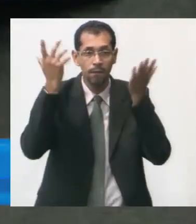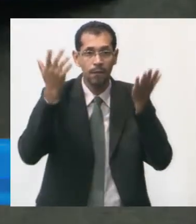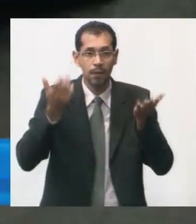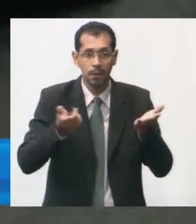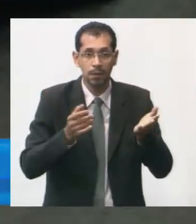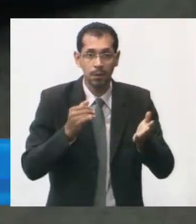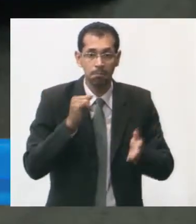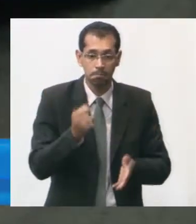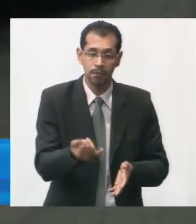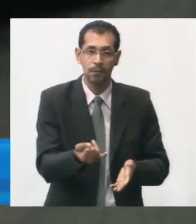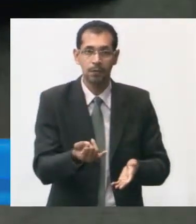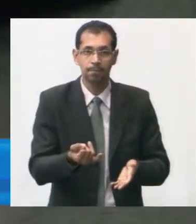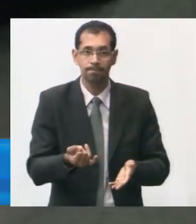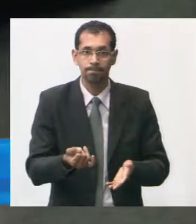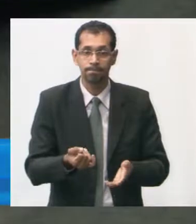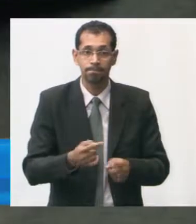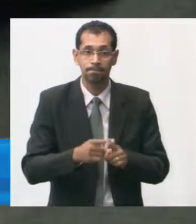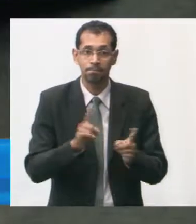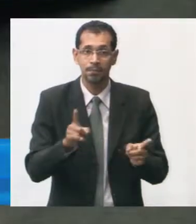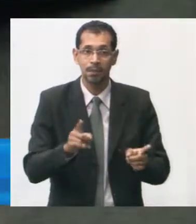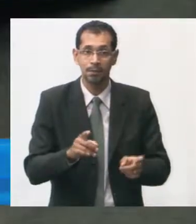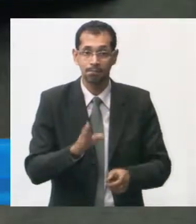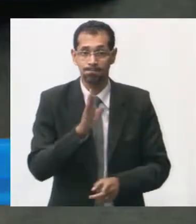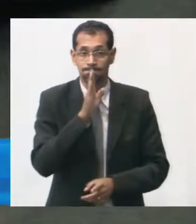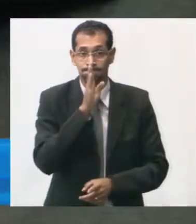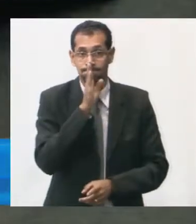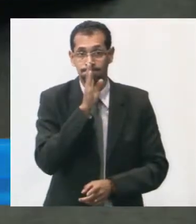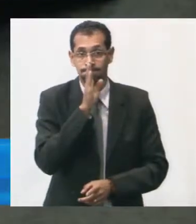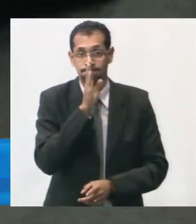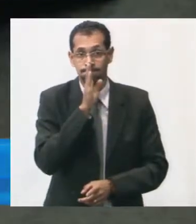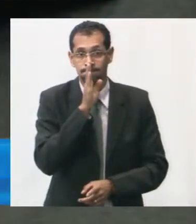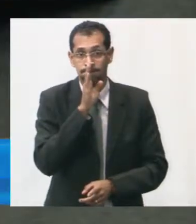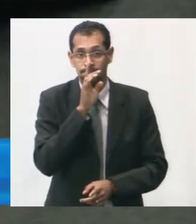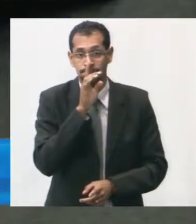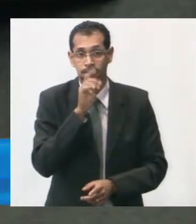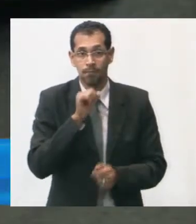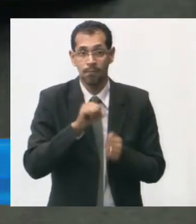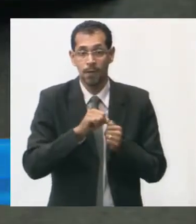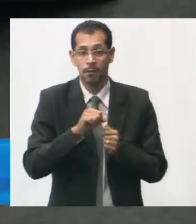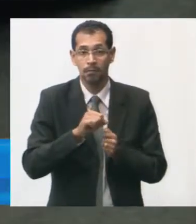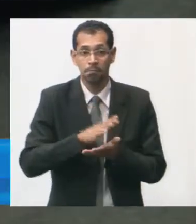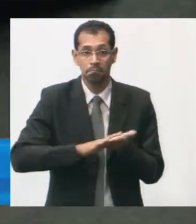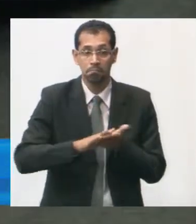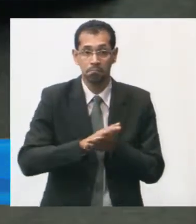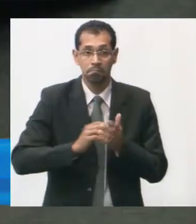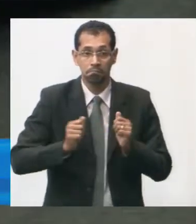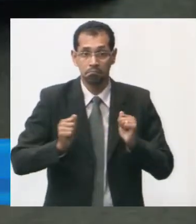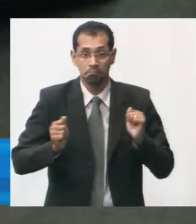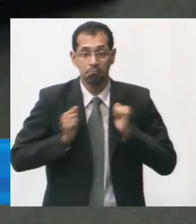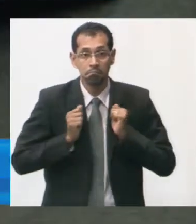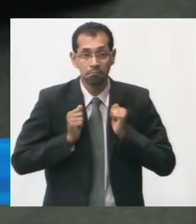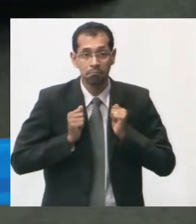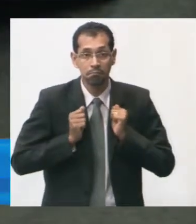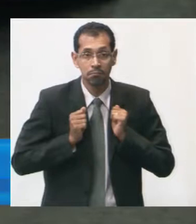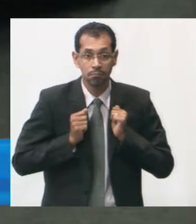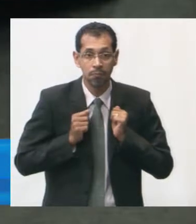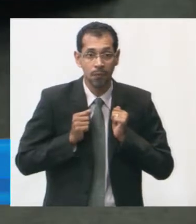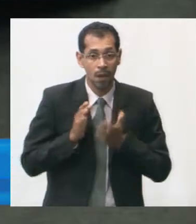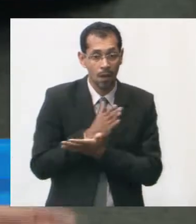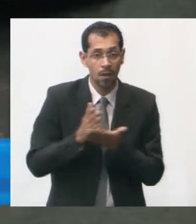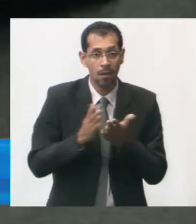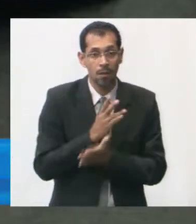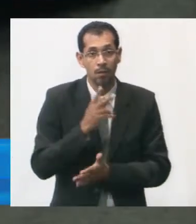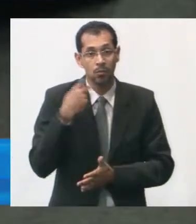acontece é o silêncio da casa, o silêncio de quem se diz, vereadora Neuzinha, que representa a comunidade. Aí